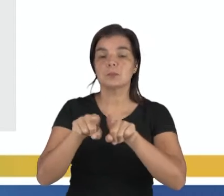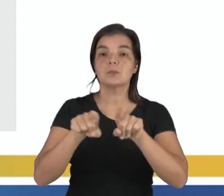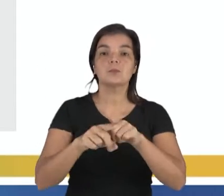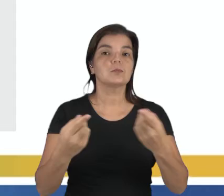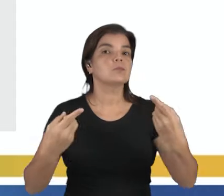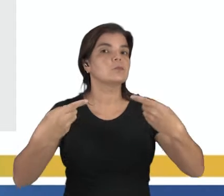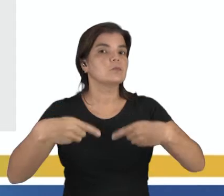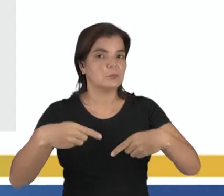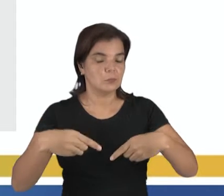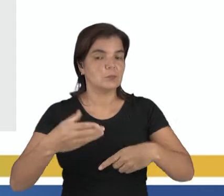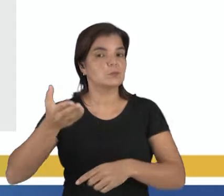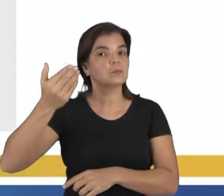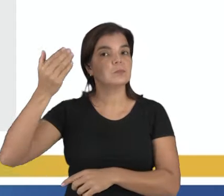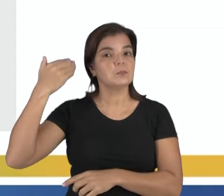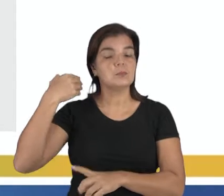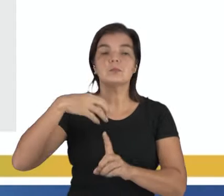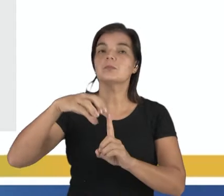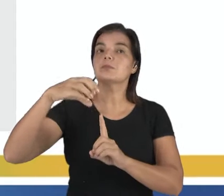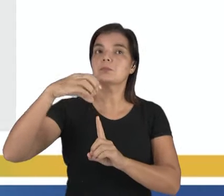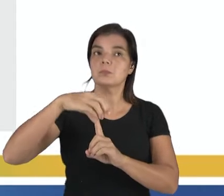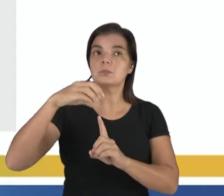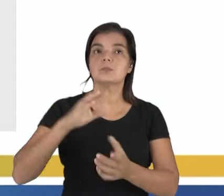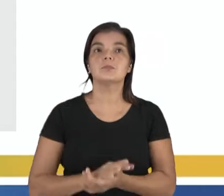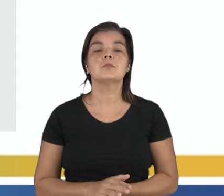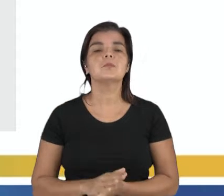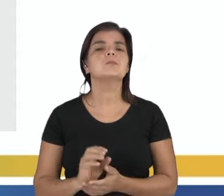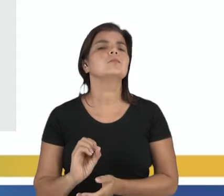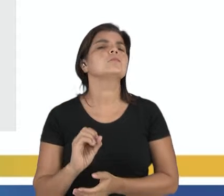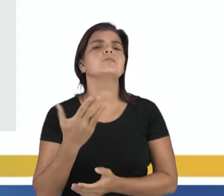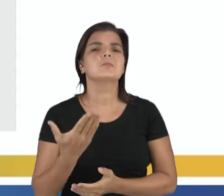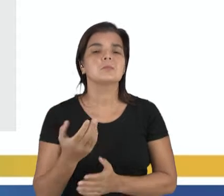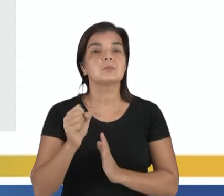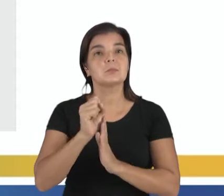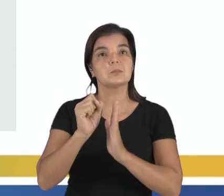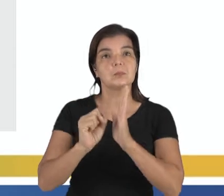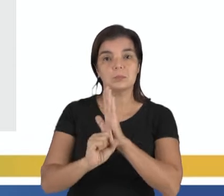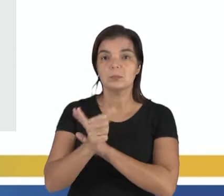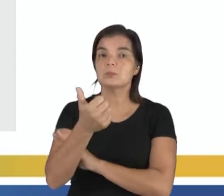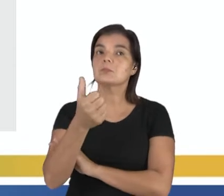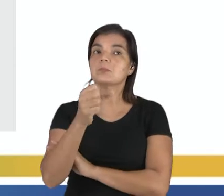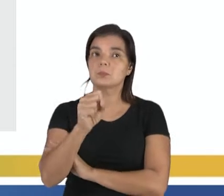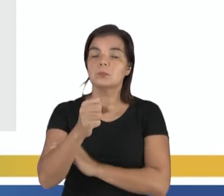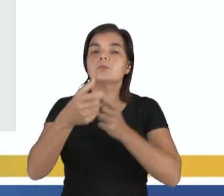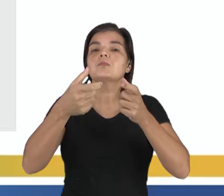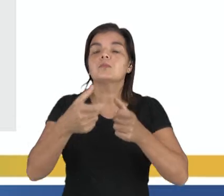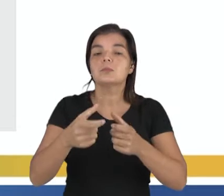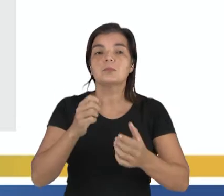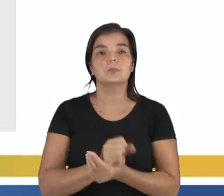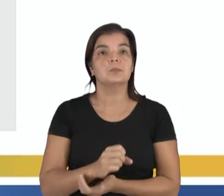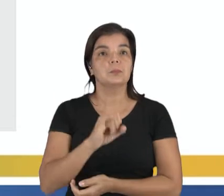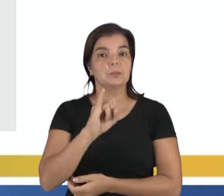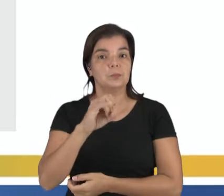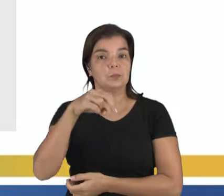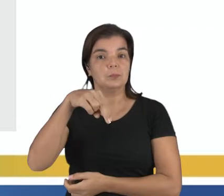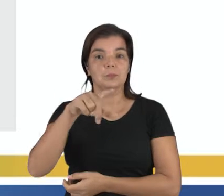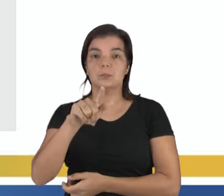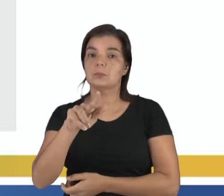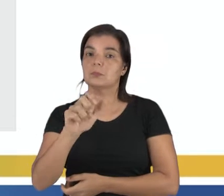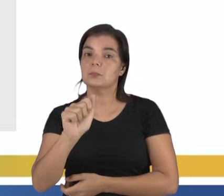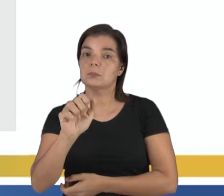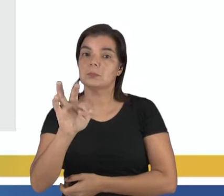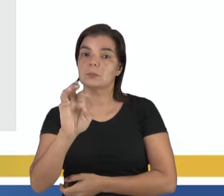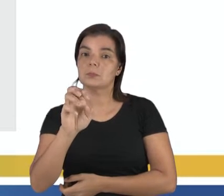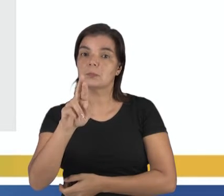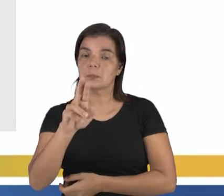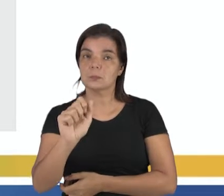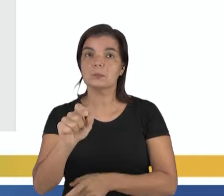então, as bases do antigo regime. Quando aconteceu o século, né, XVIII, onde Inglaterra se tem início, né, e a gente